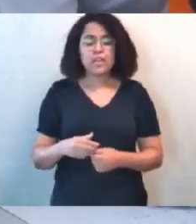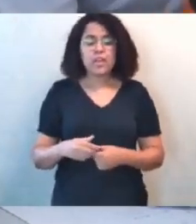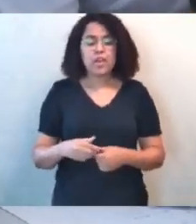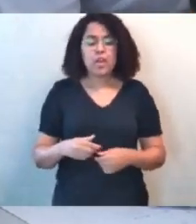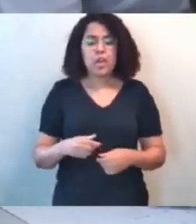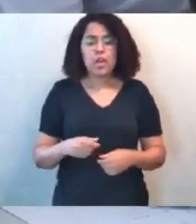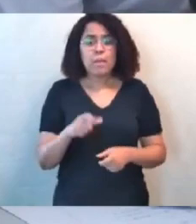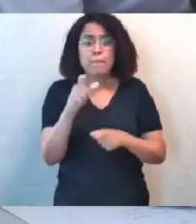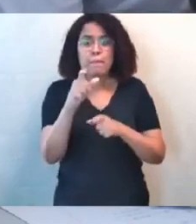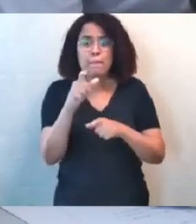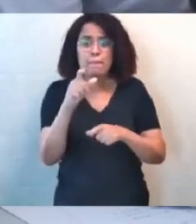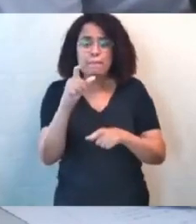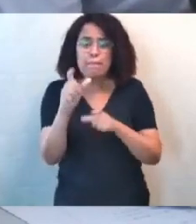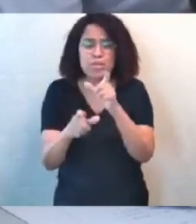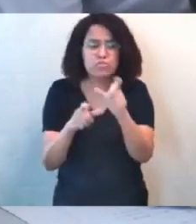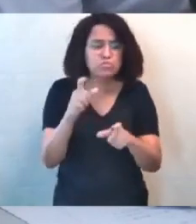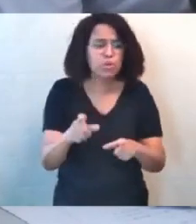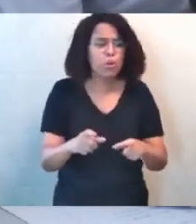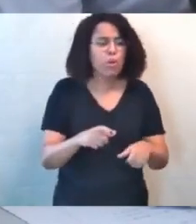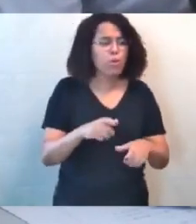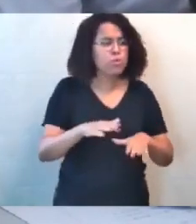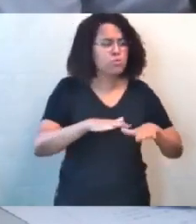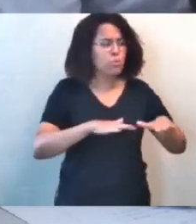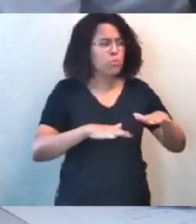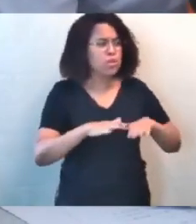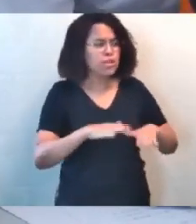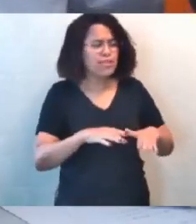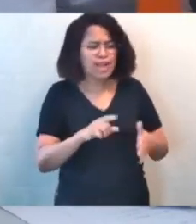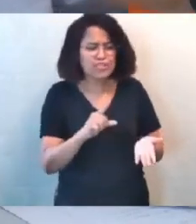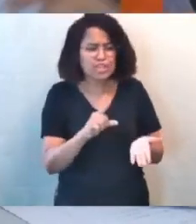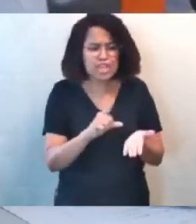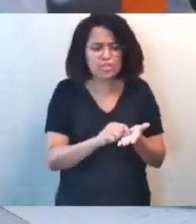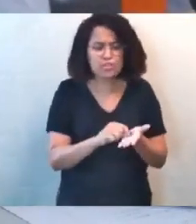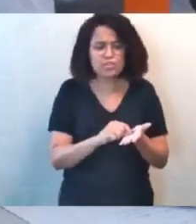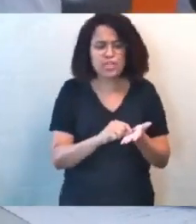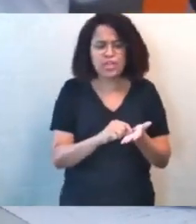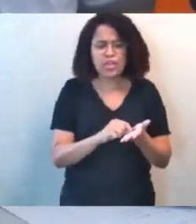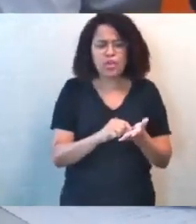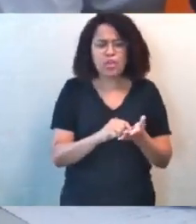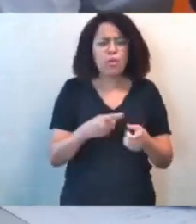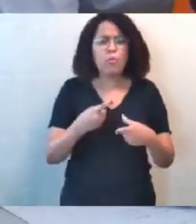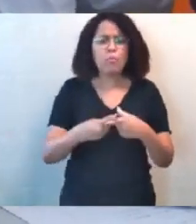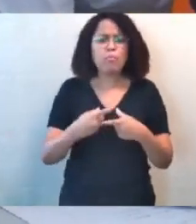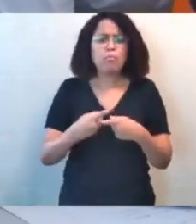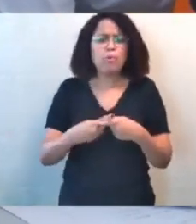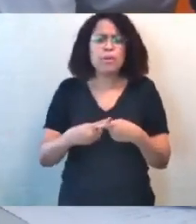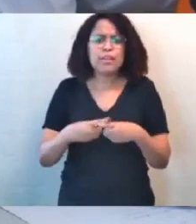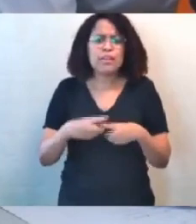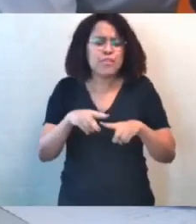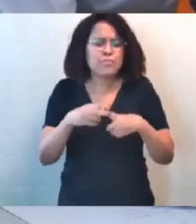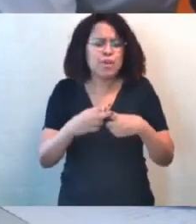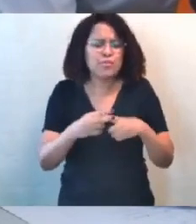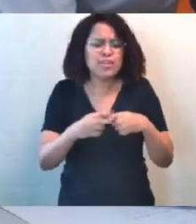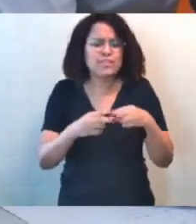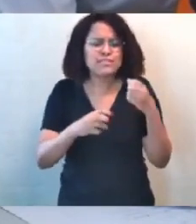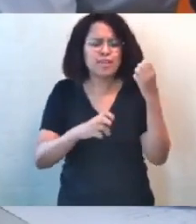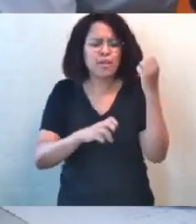utilizar o transporte público por falta de manutenção no elevador. Quando tem um elevador que funciona, o ônibus está sem